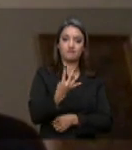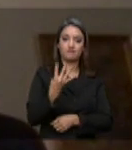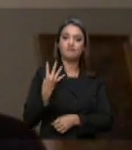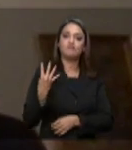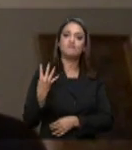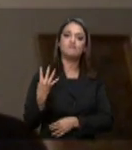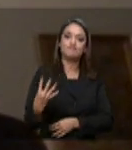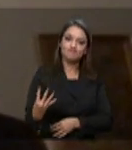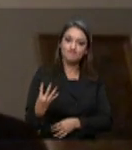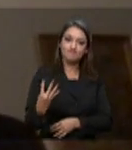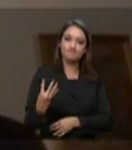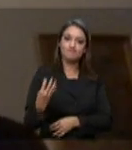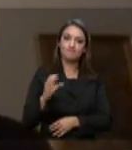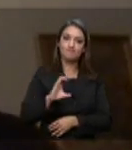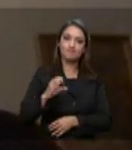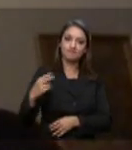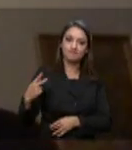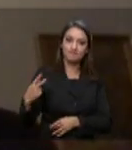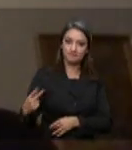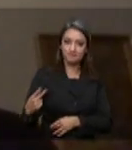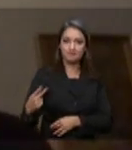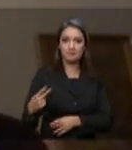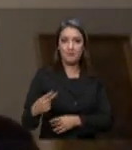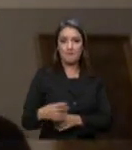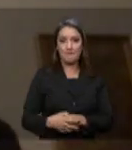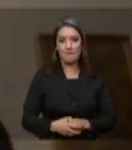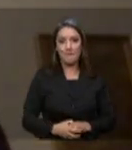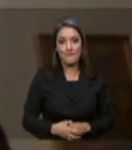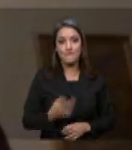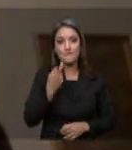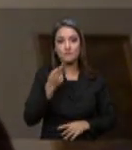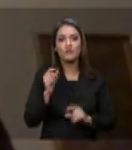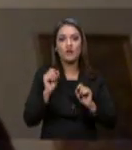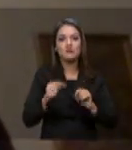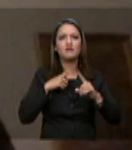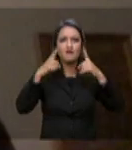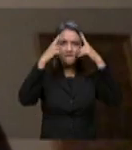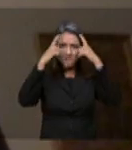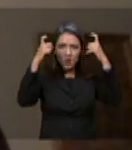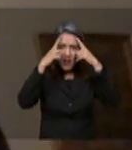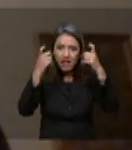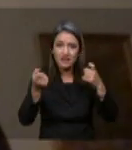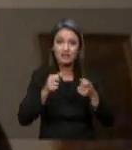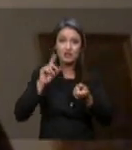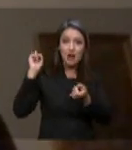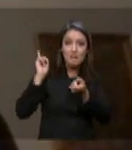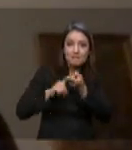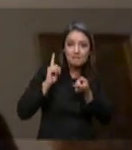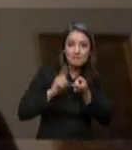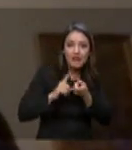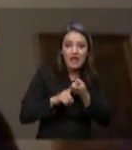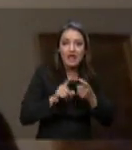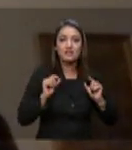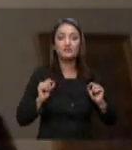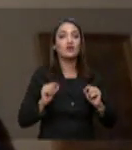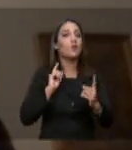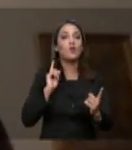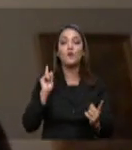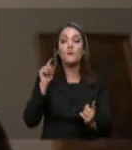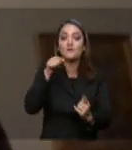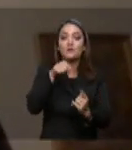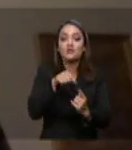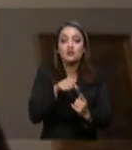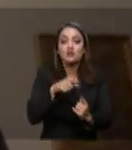344 do Código Penal que assim dispõe usar de violência ou grave ameaça com o fim